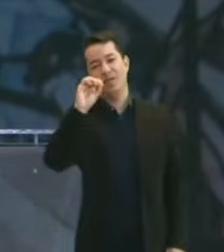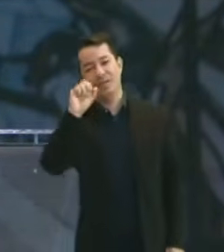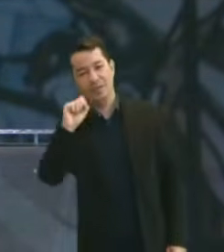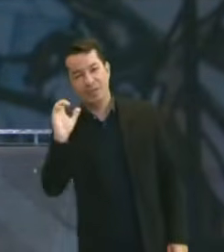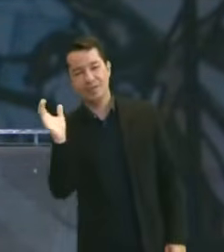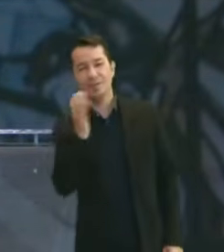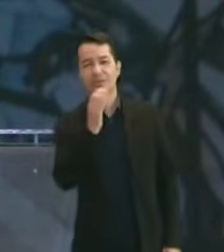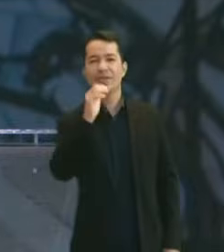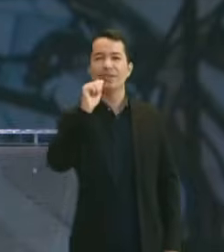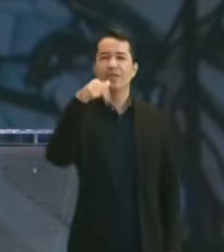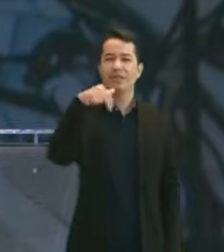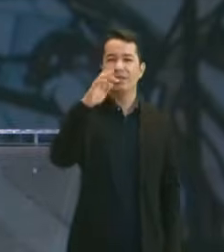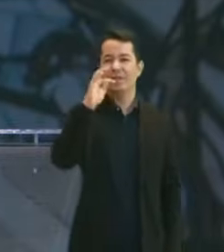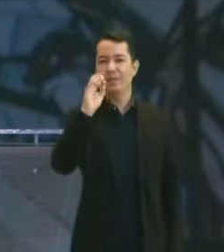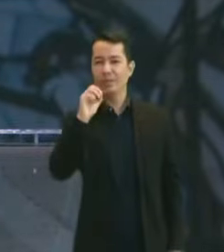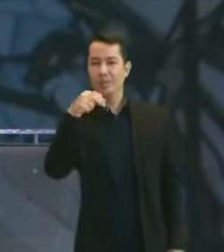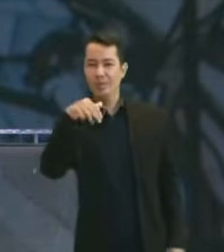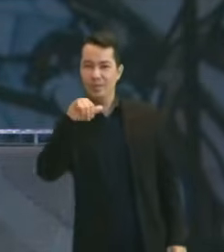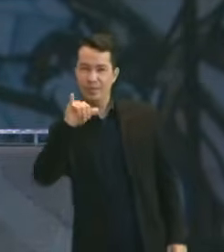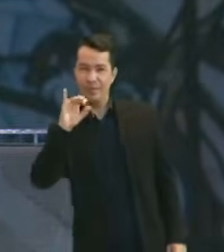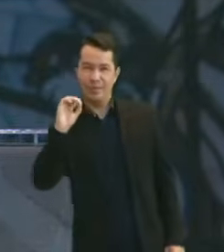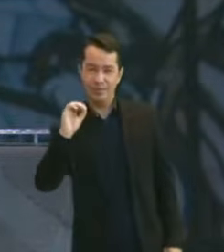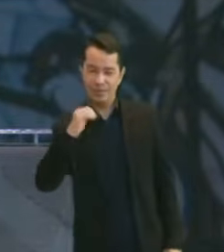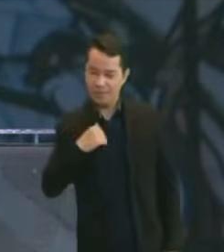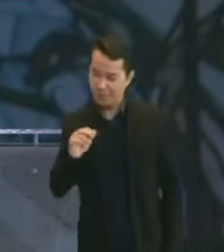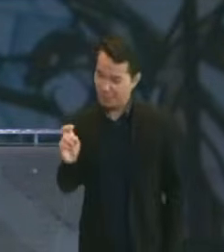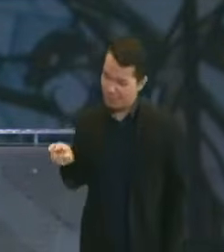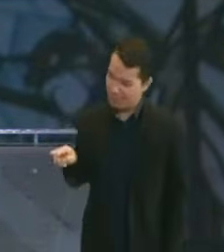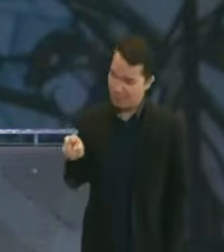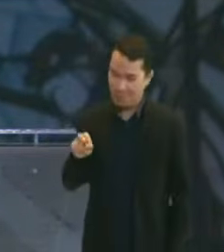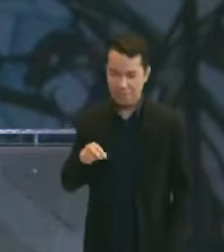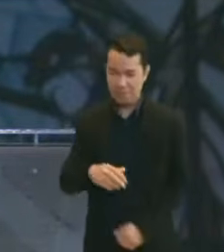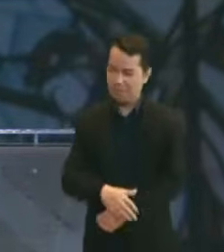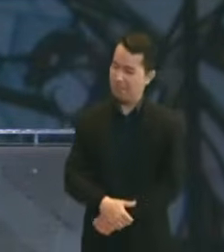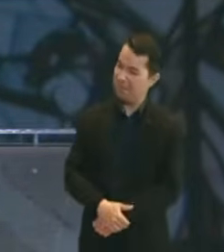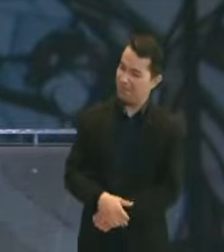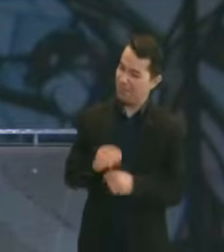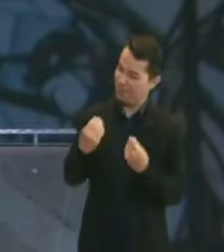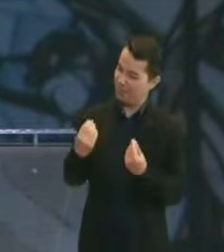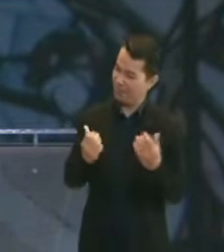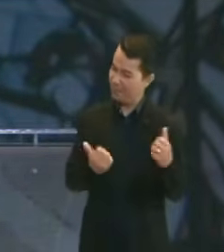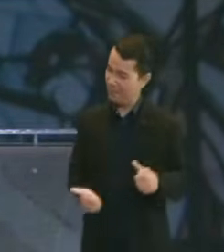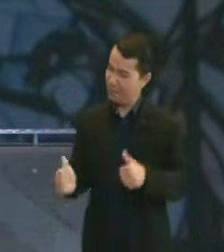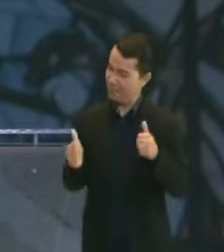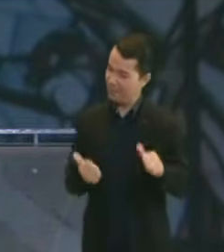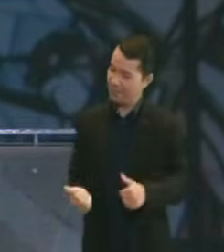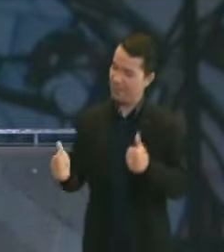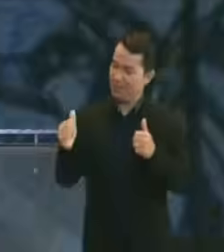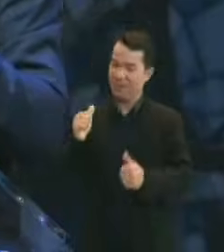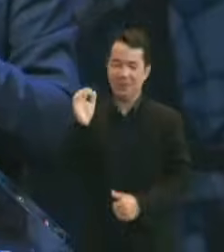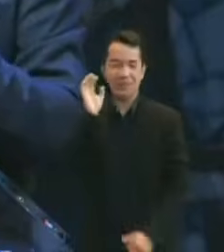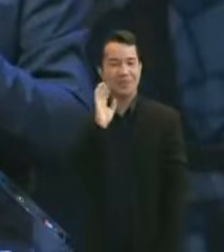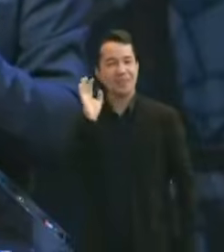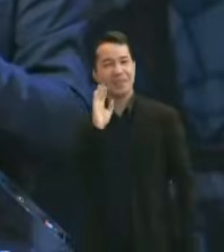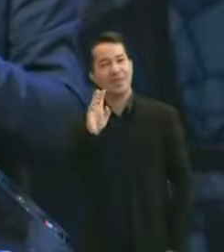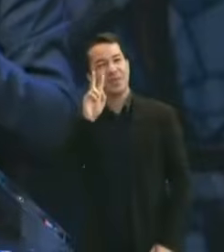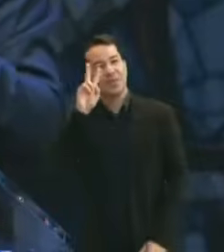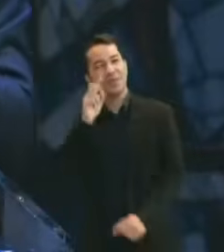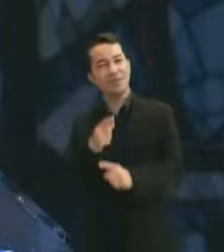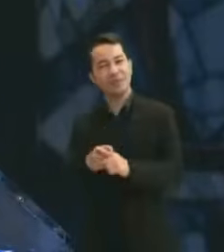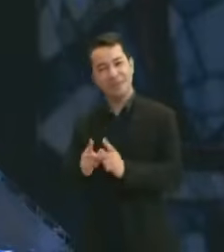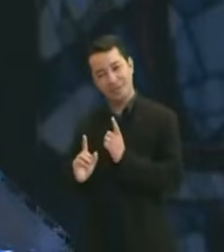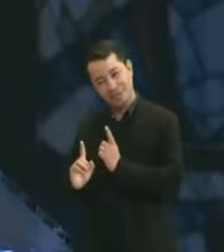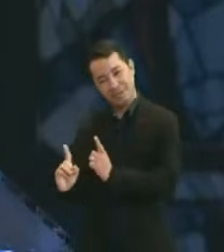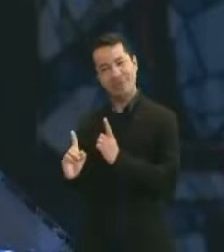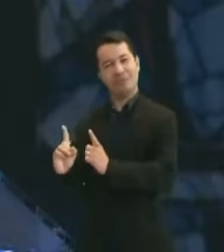desceram a água no mesmo dia. Como foi gostoso ver esse ciclo do discipulado continuando. E os dois firmes na igreja, crescendo na sua fé.